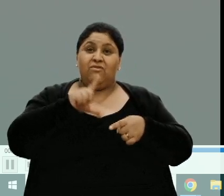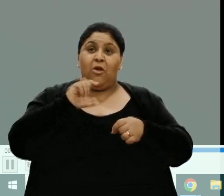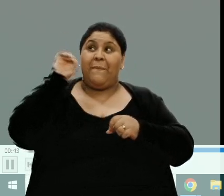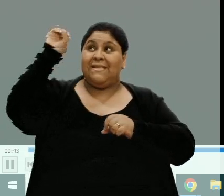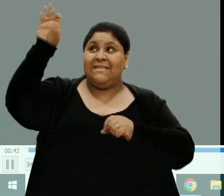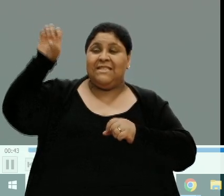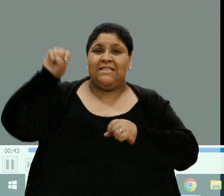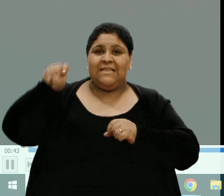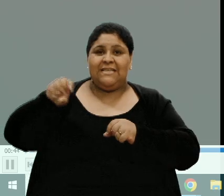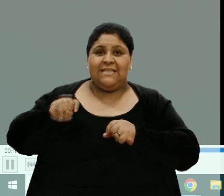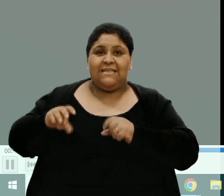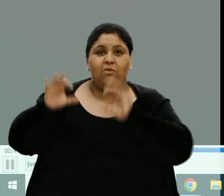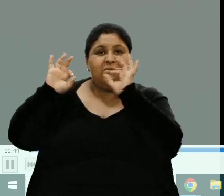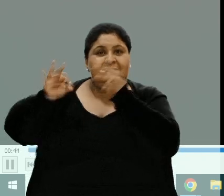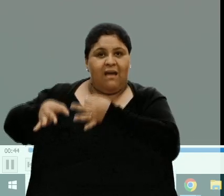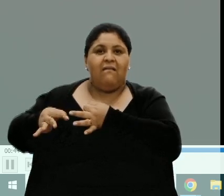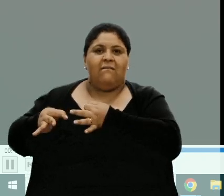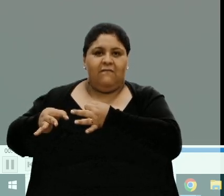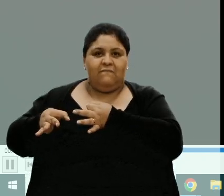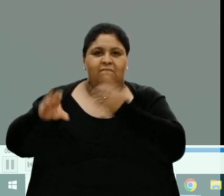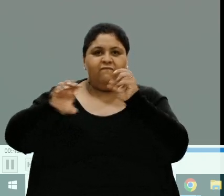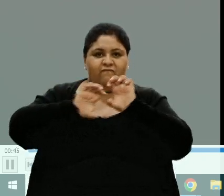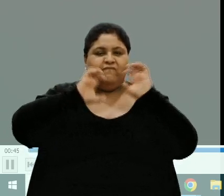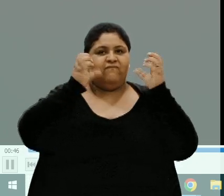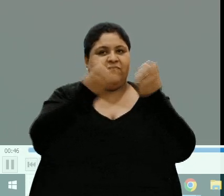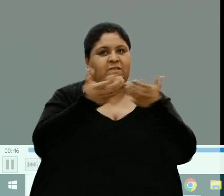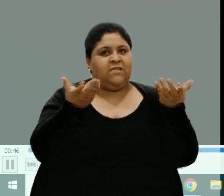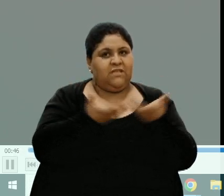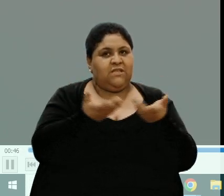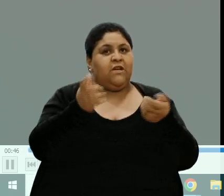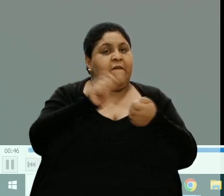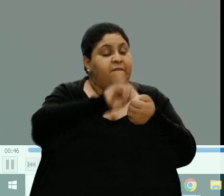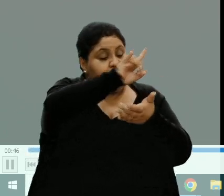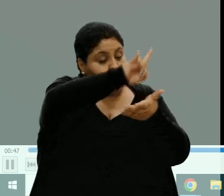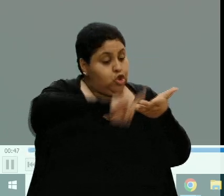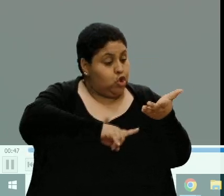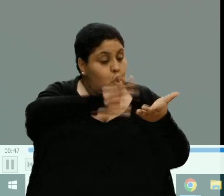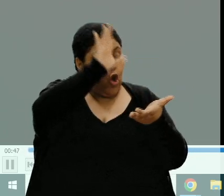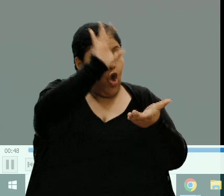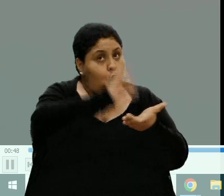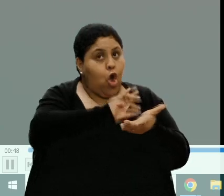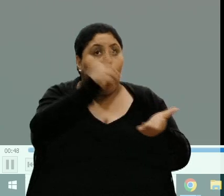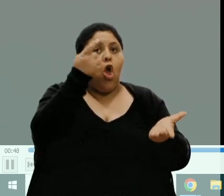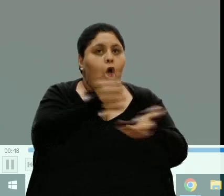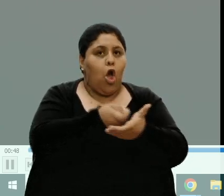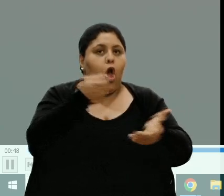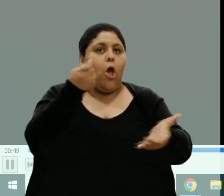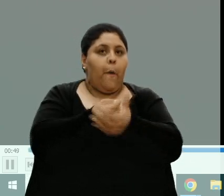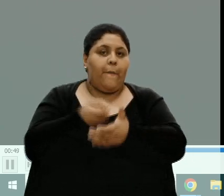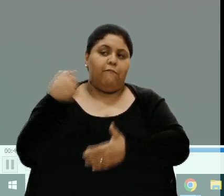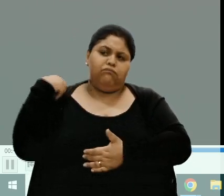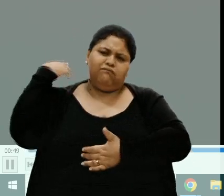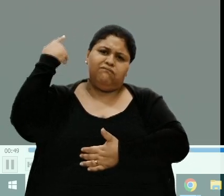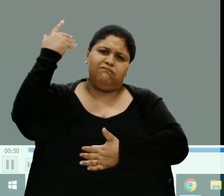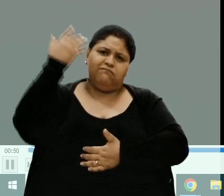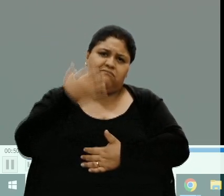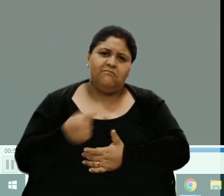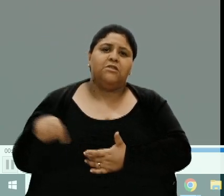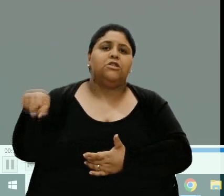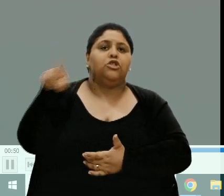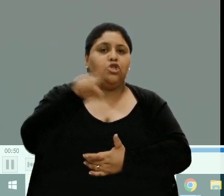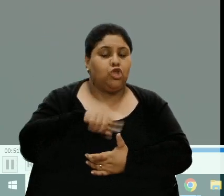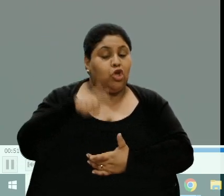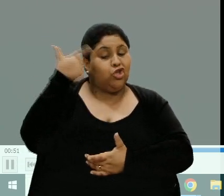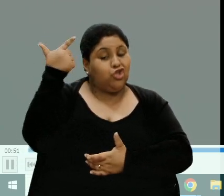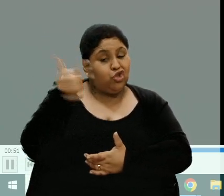sinalização adequada. A comunidade já fez abaixo-assinado, é uma luta histórica e nós vamos mais uma